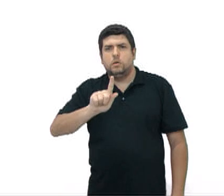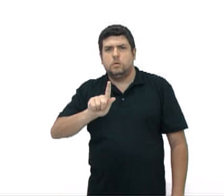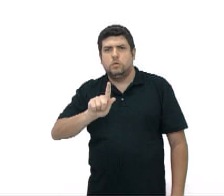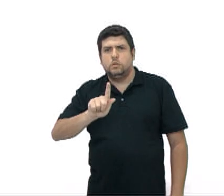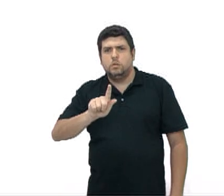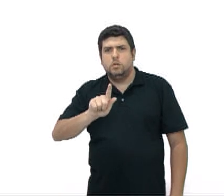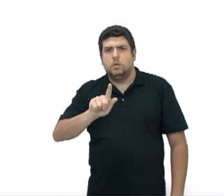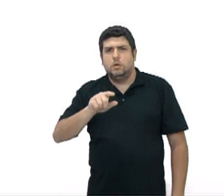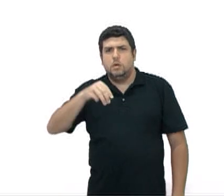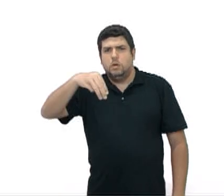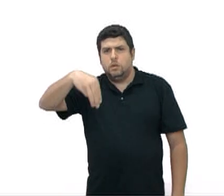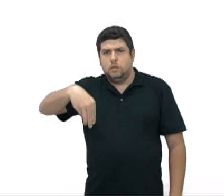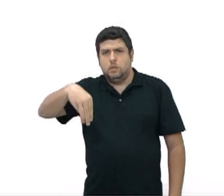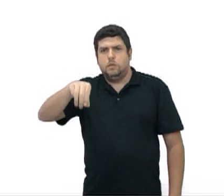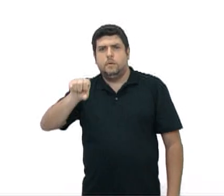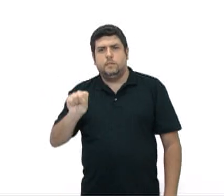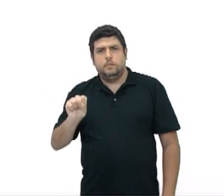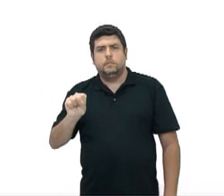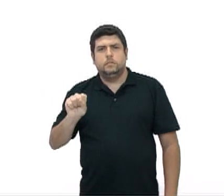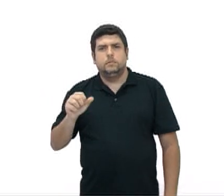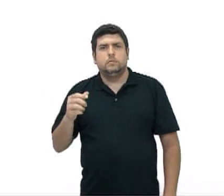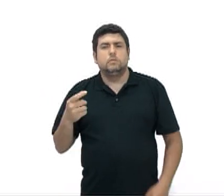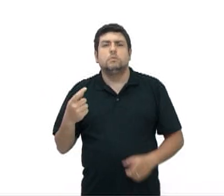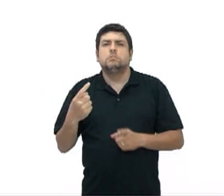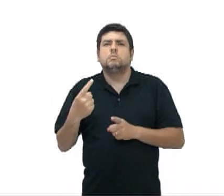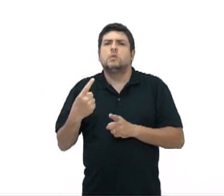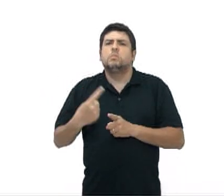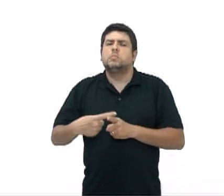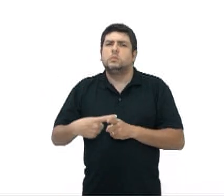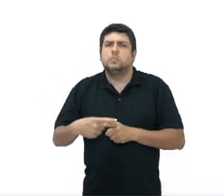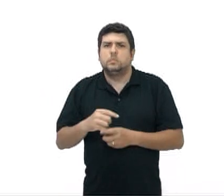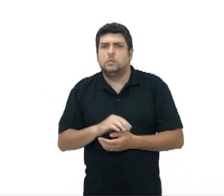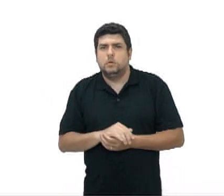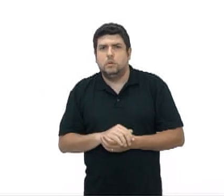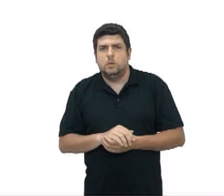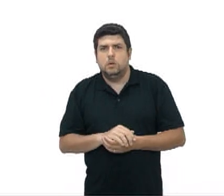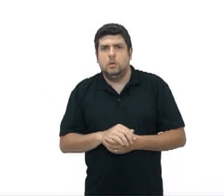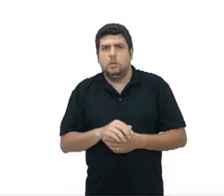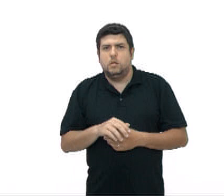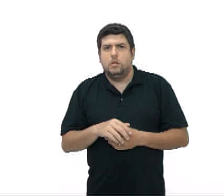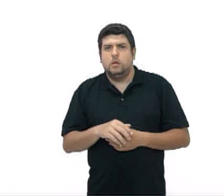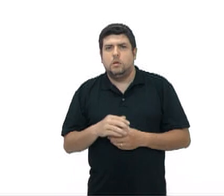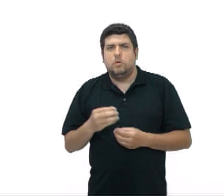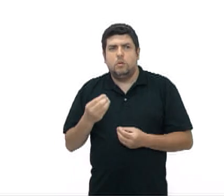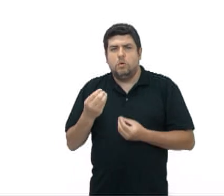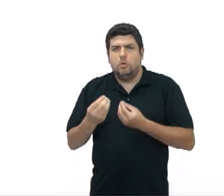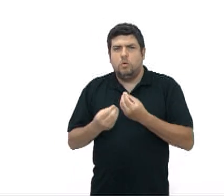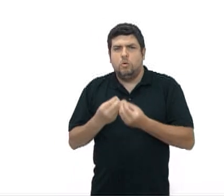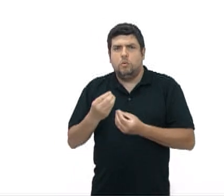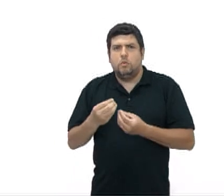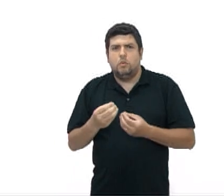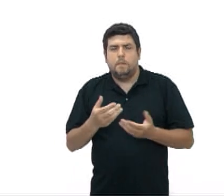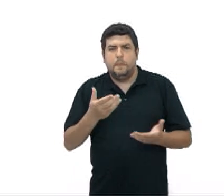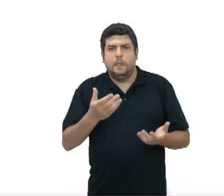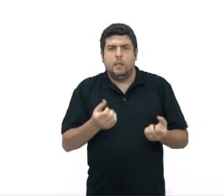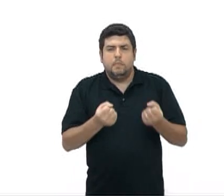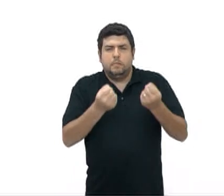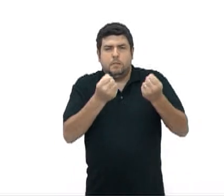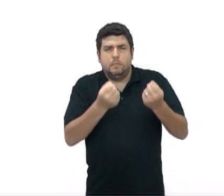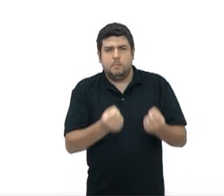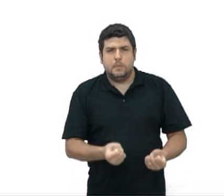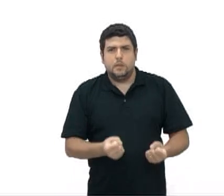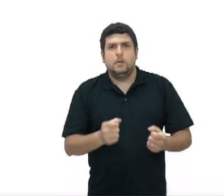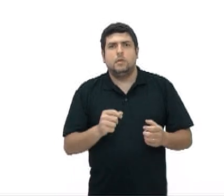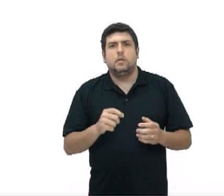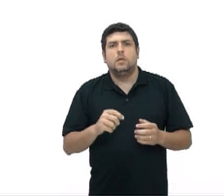quilograma por metro por segundo? Basicamente, por causa que massa é medida em quilograma, no Sistema Internacional de Medidas,